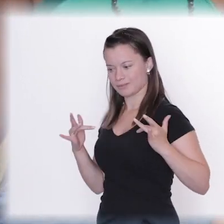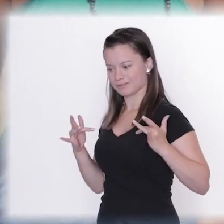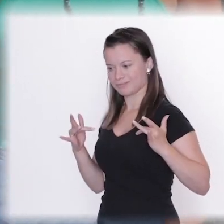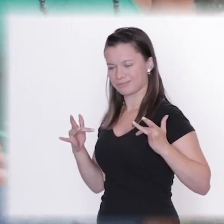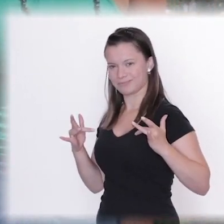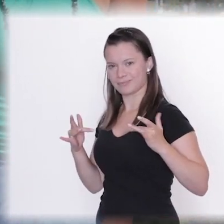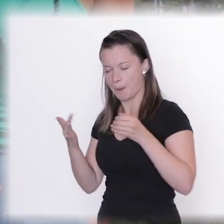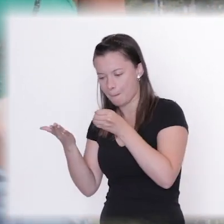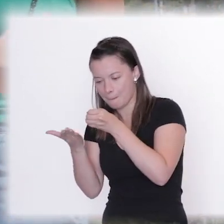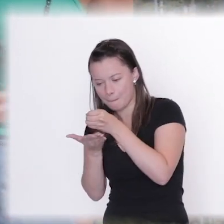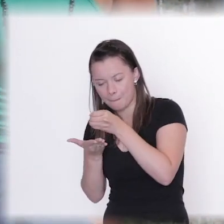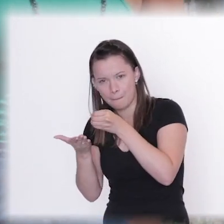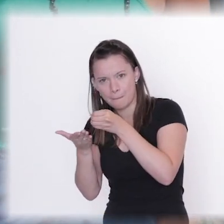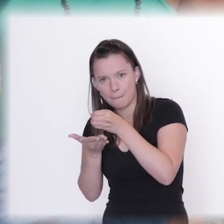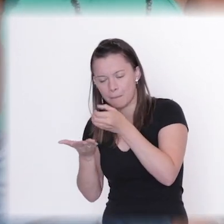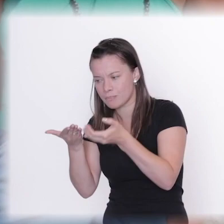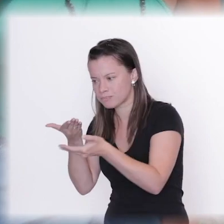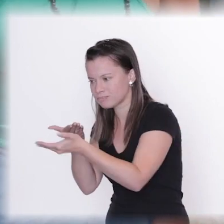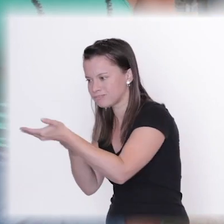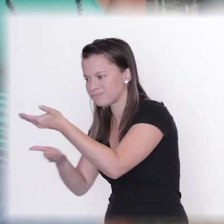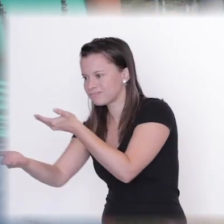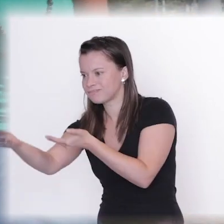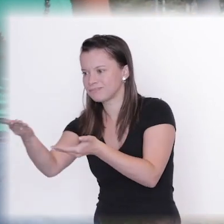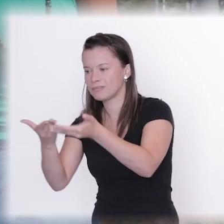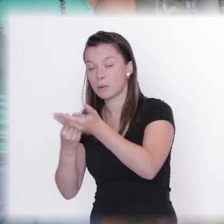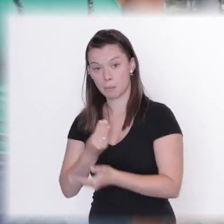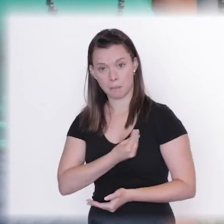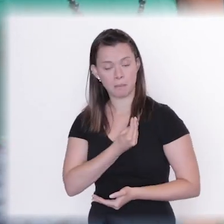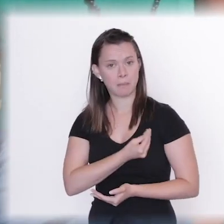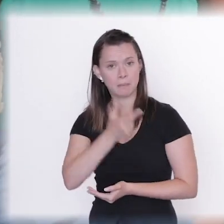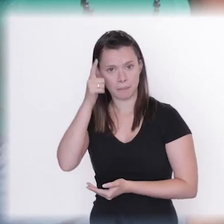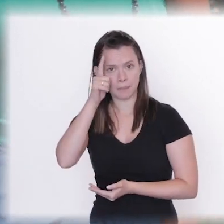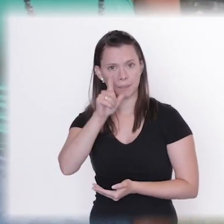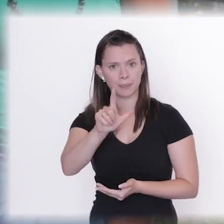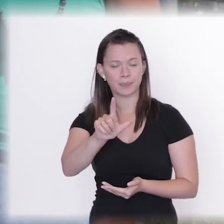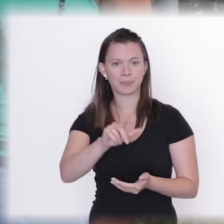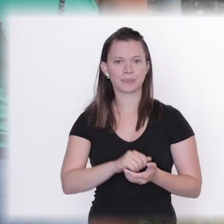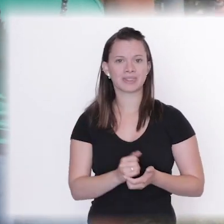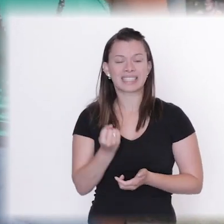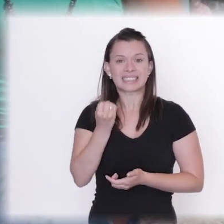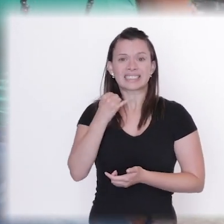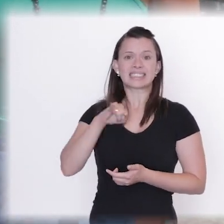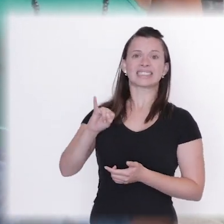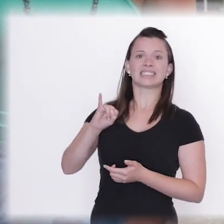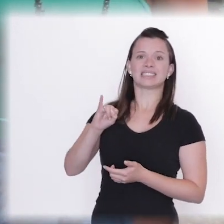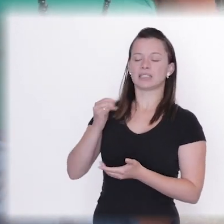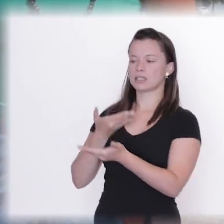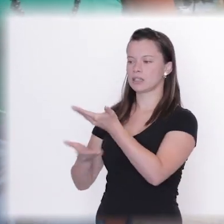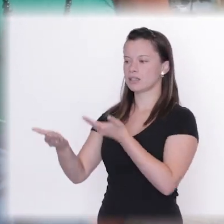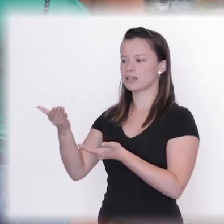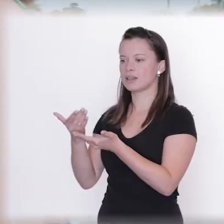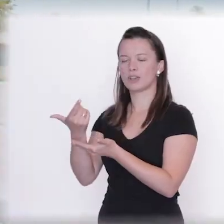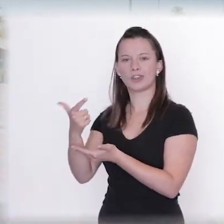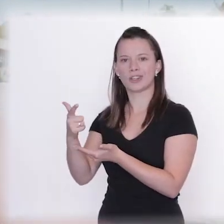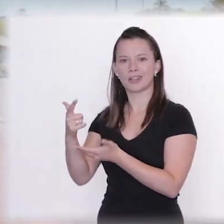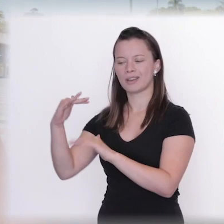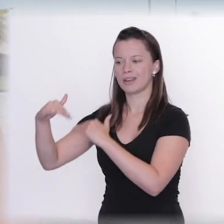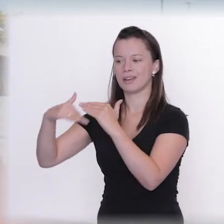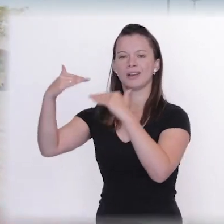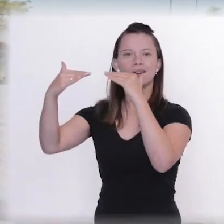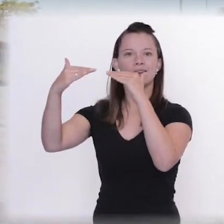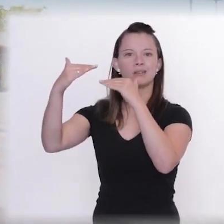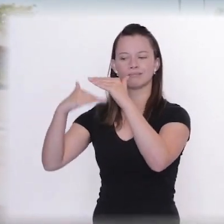de existência comum, de sobrevivência comum também ali, né? Se não fosse isso, não tinha avançado. Não teria avançado. Que a gente